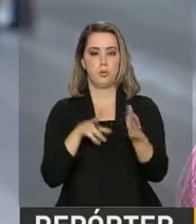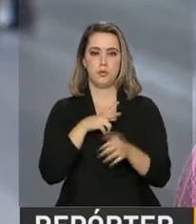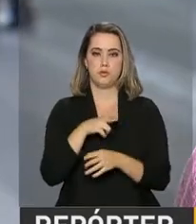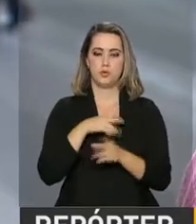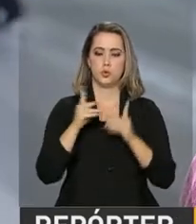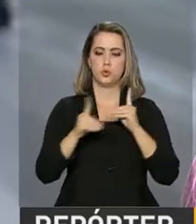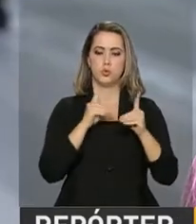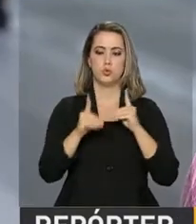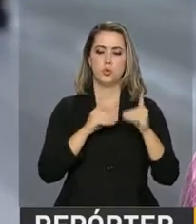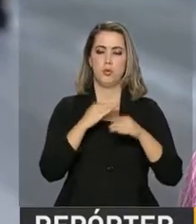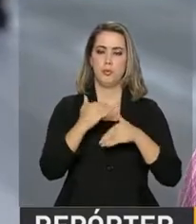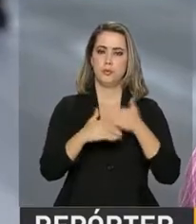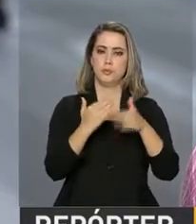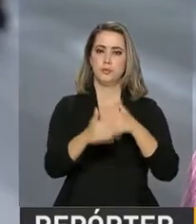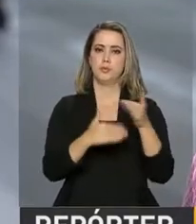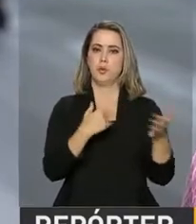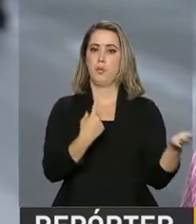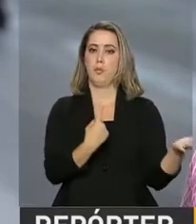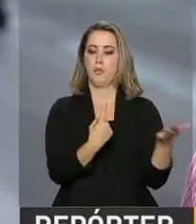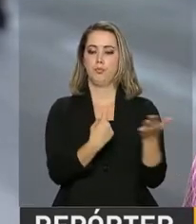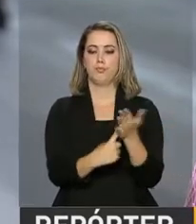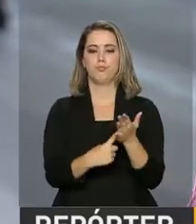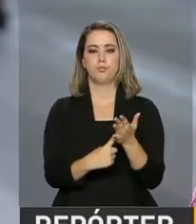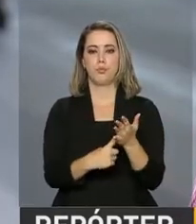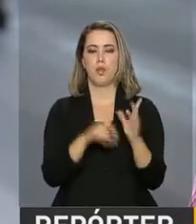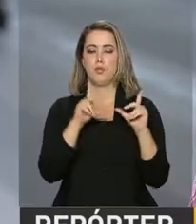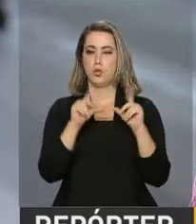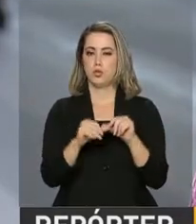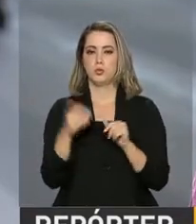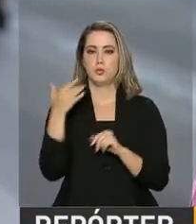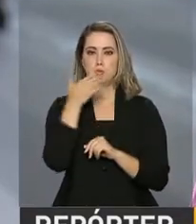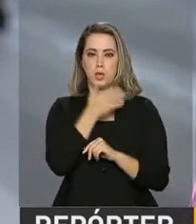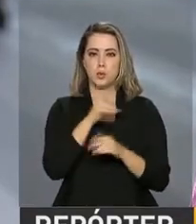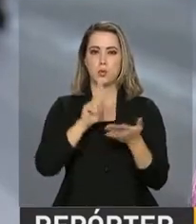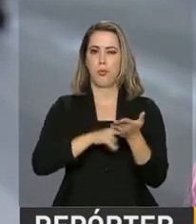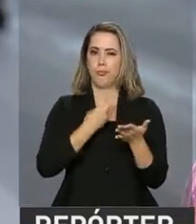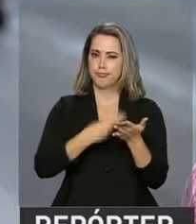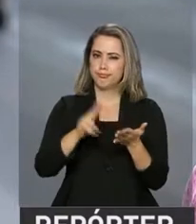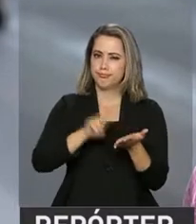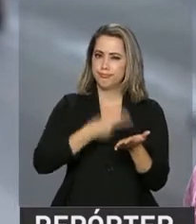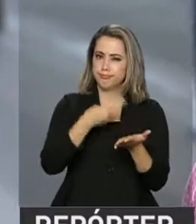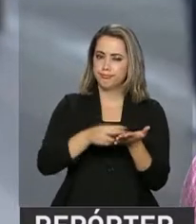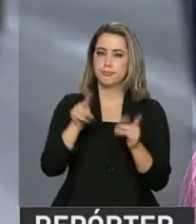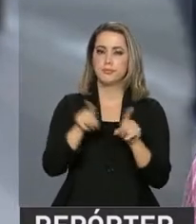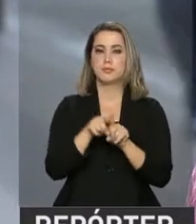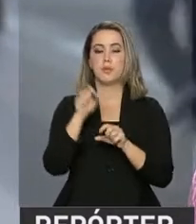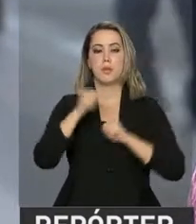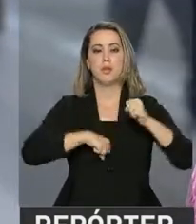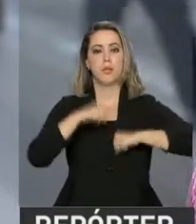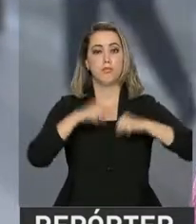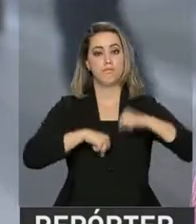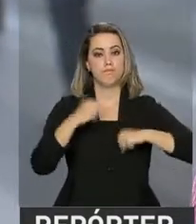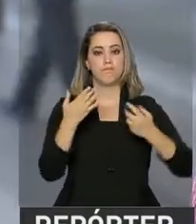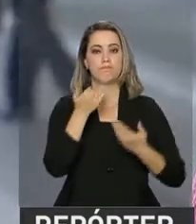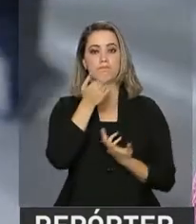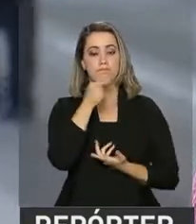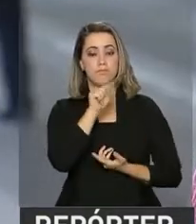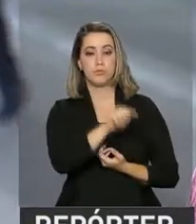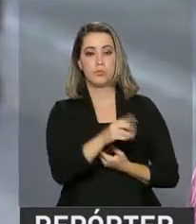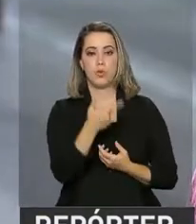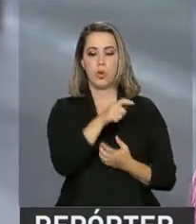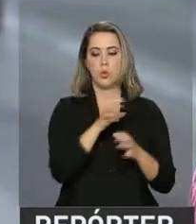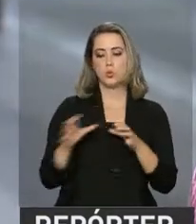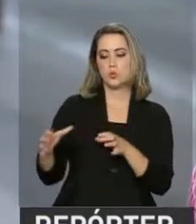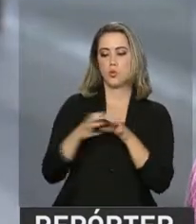sobre um pacto para reduzir também as quantidades de açúcar gordura nos alimentos industrializados e outros setores estão sendo